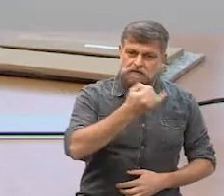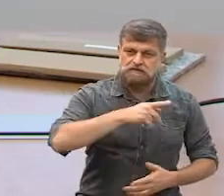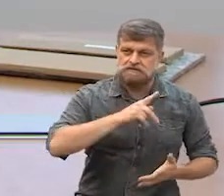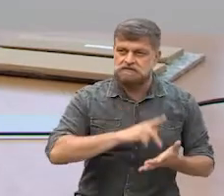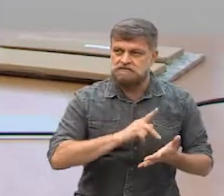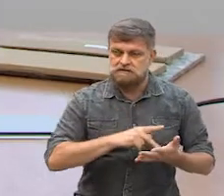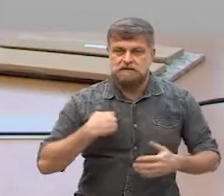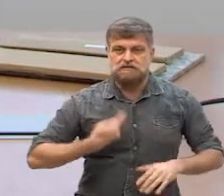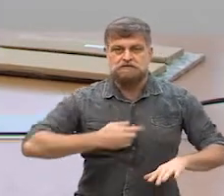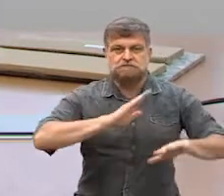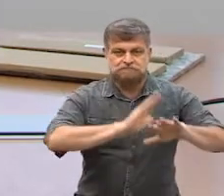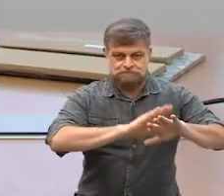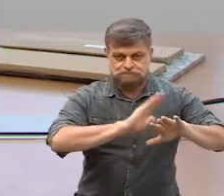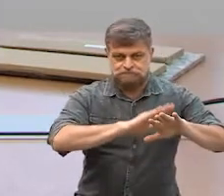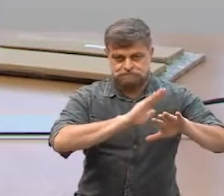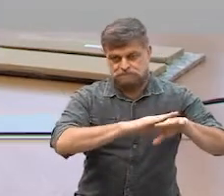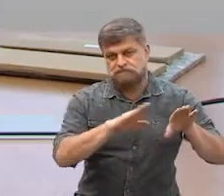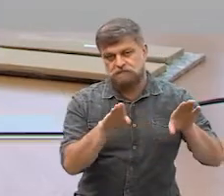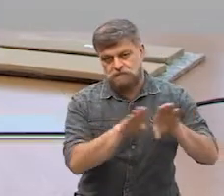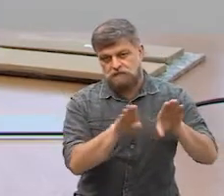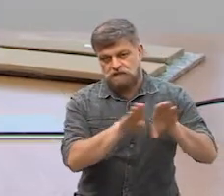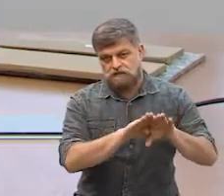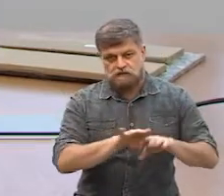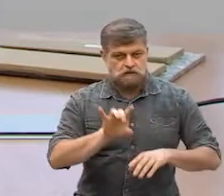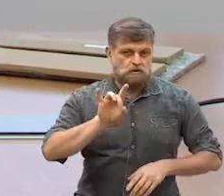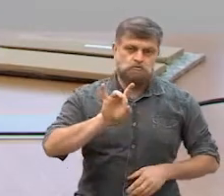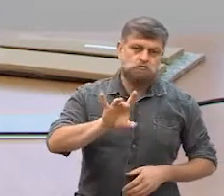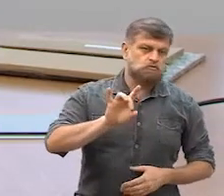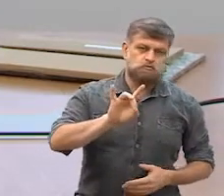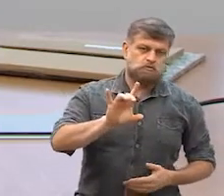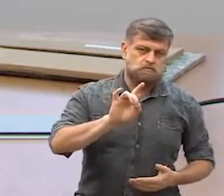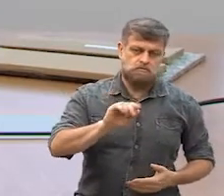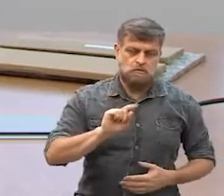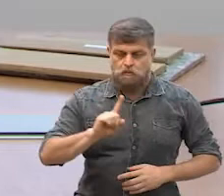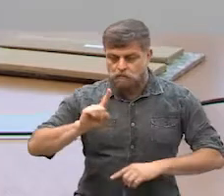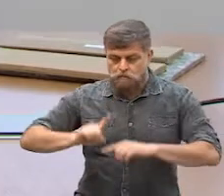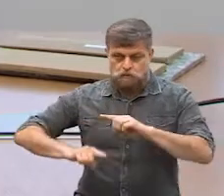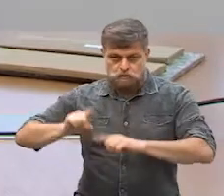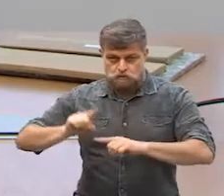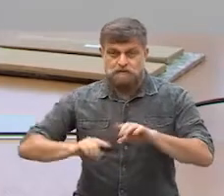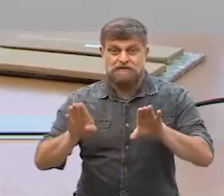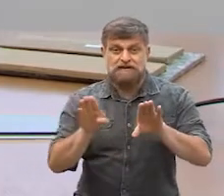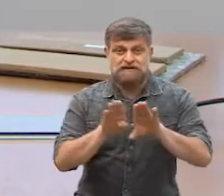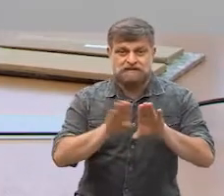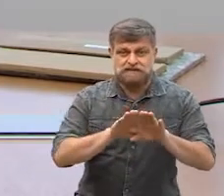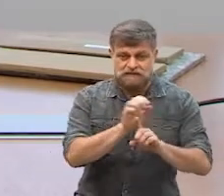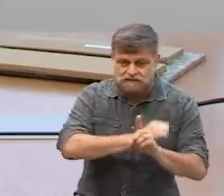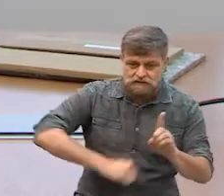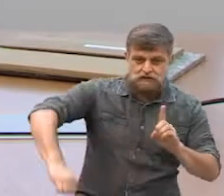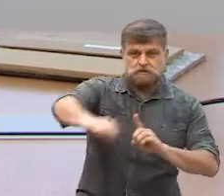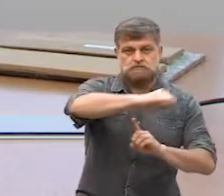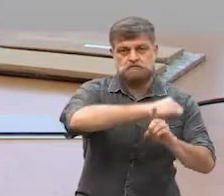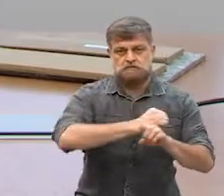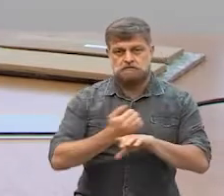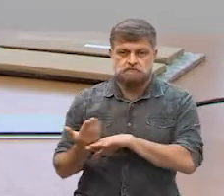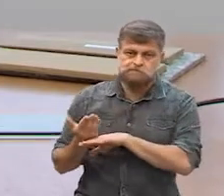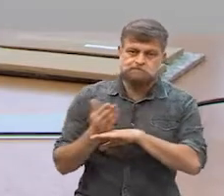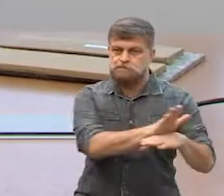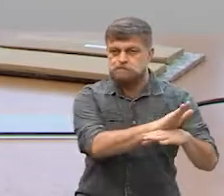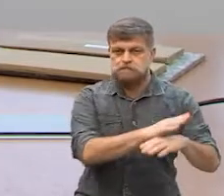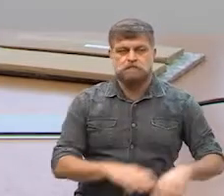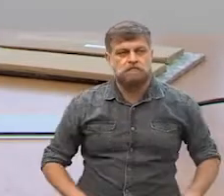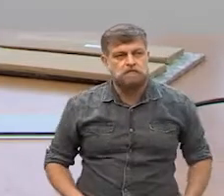gente está fazendo, né, também, não só como, né, o produto, né, mas também para a sociedade.